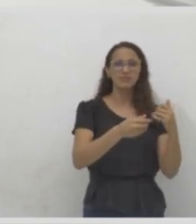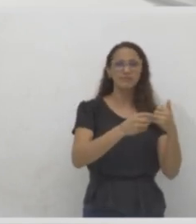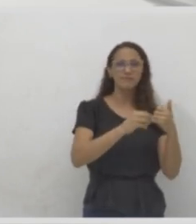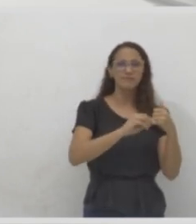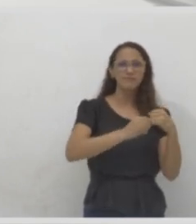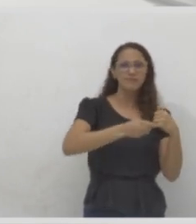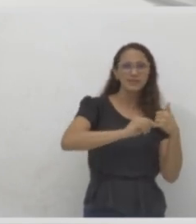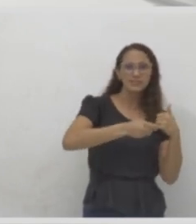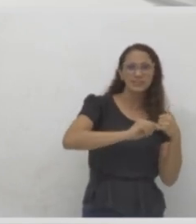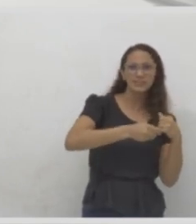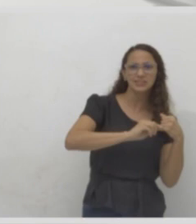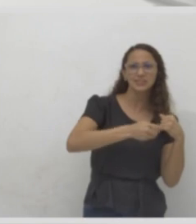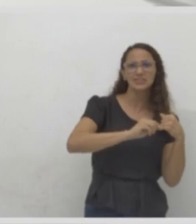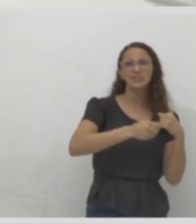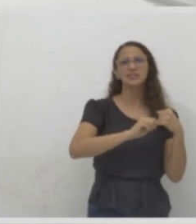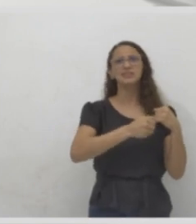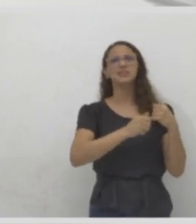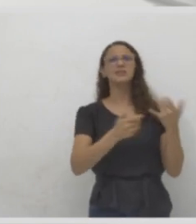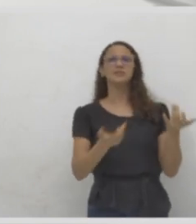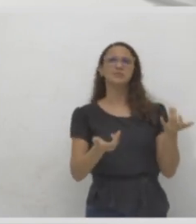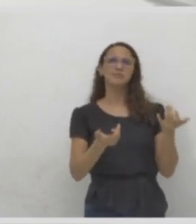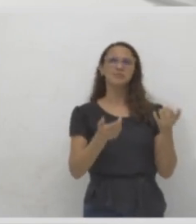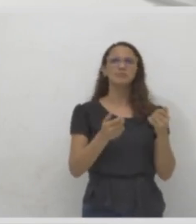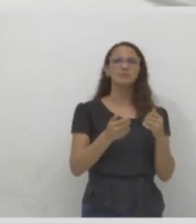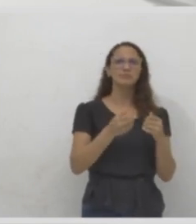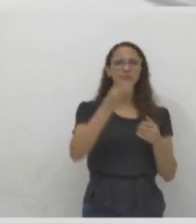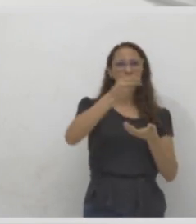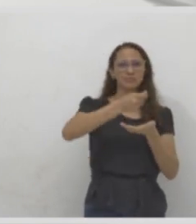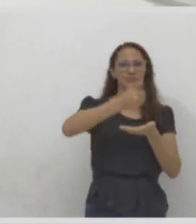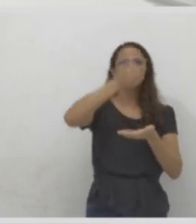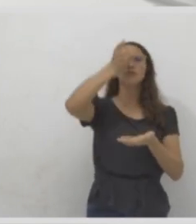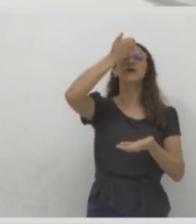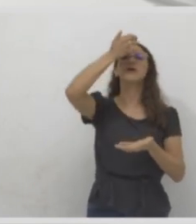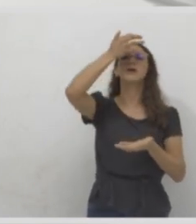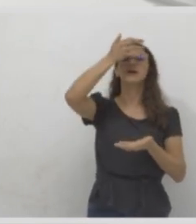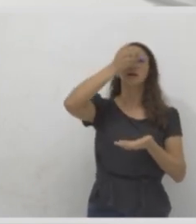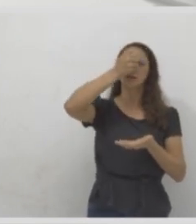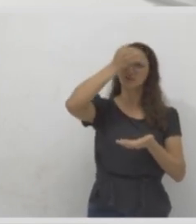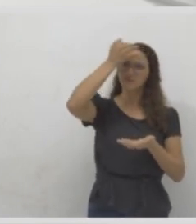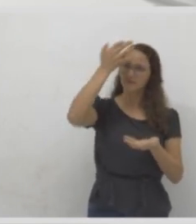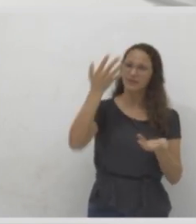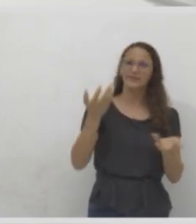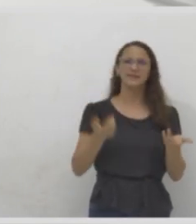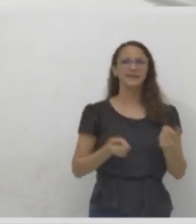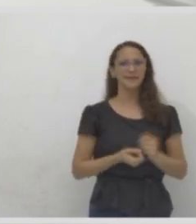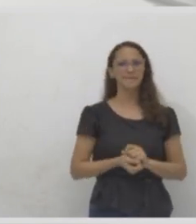pode falar na farinha, né? Farinha que